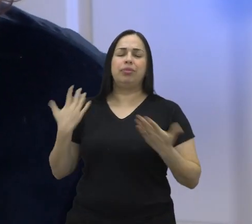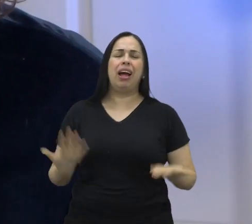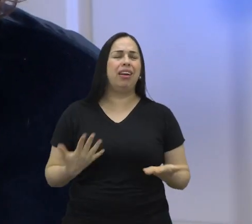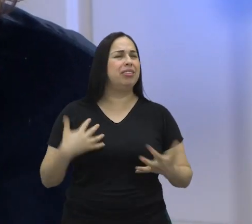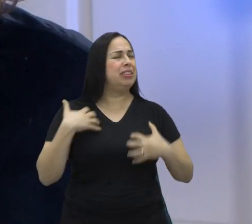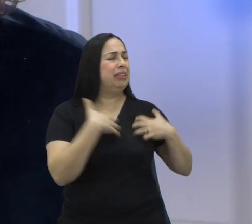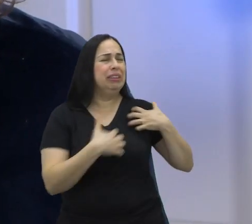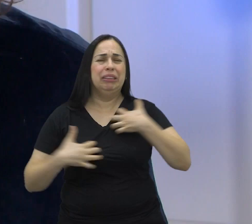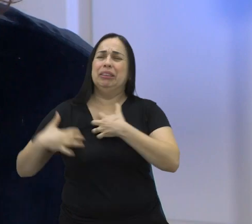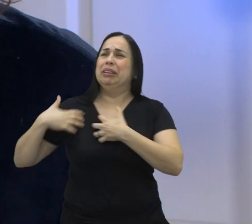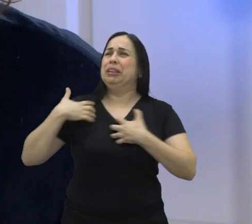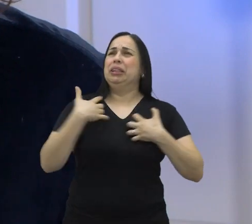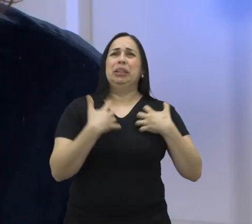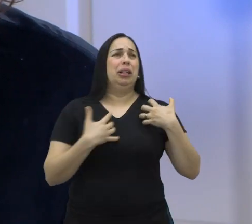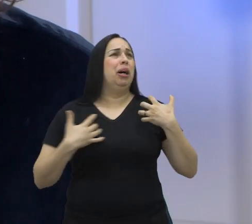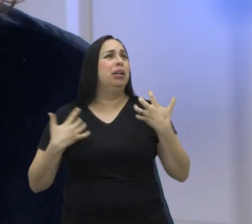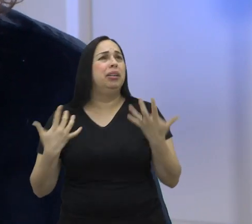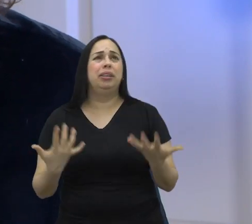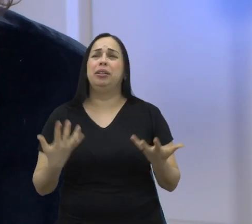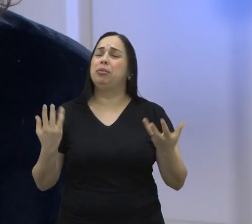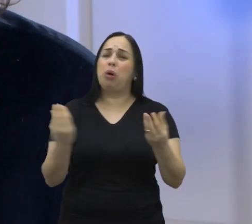uma revolta muito grande. Eu